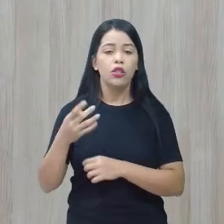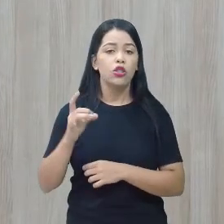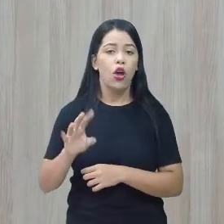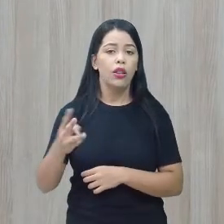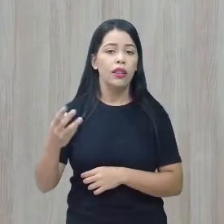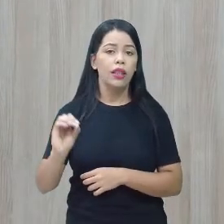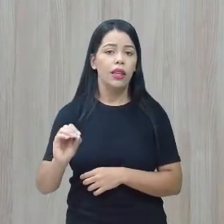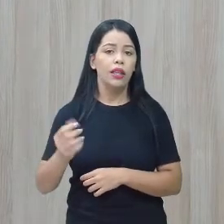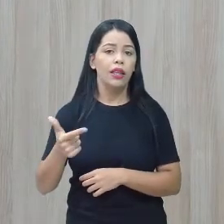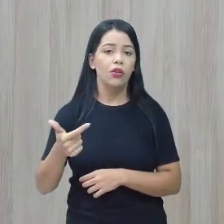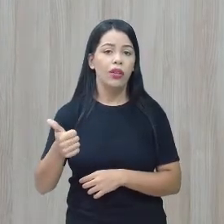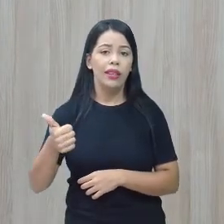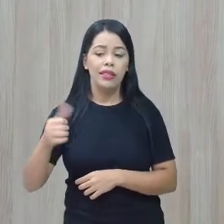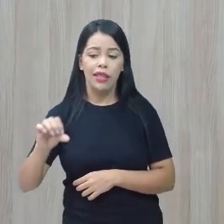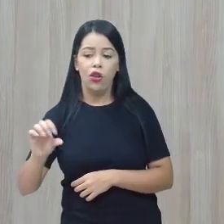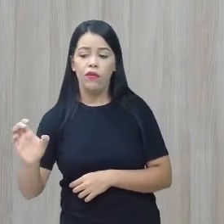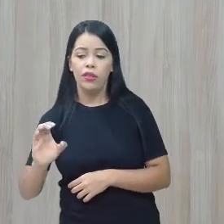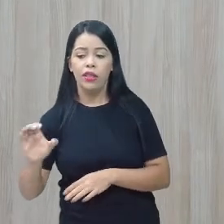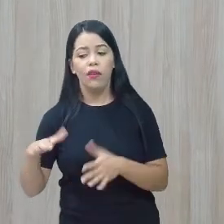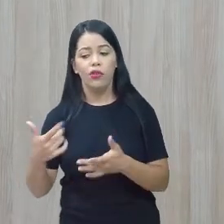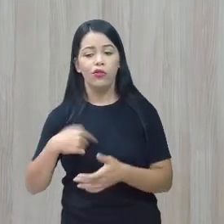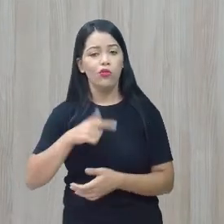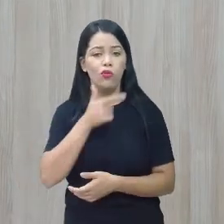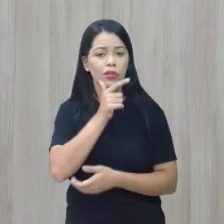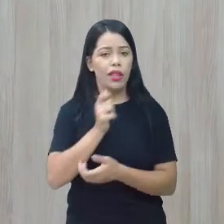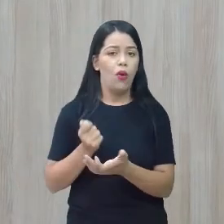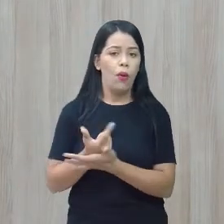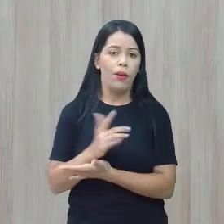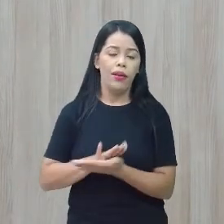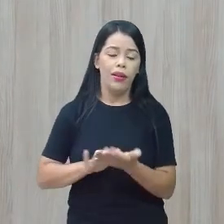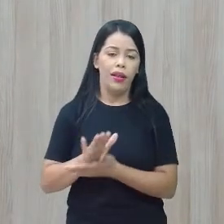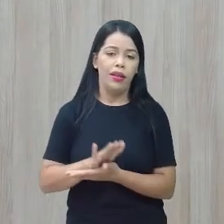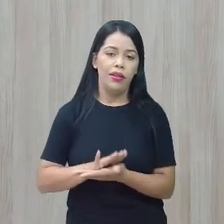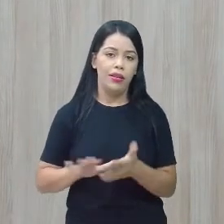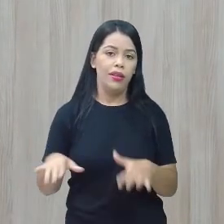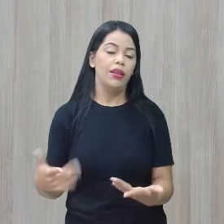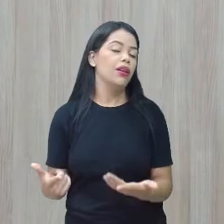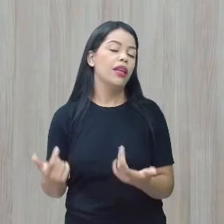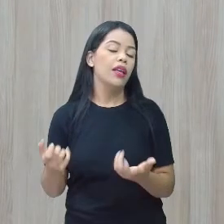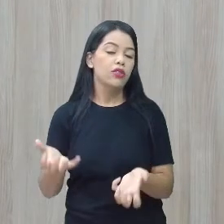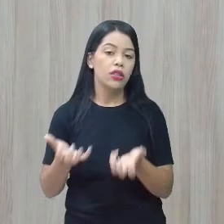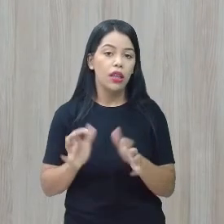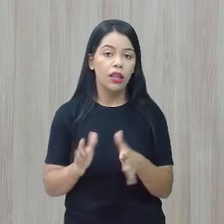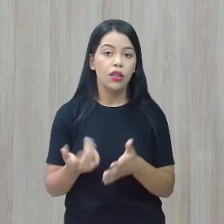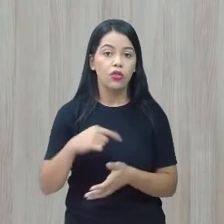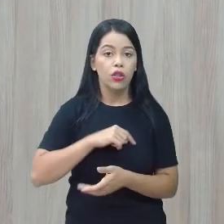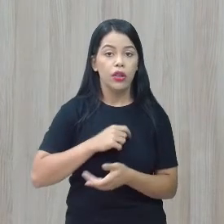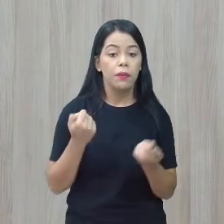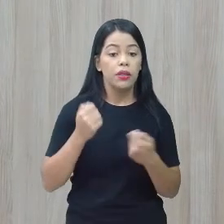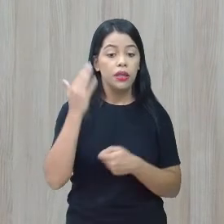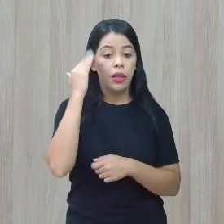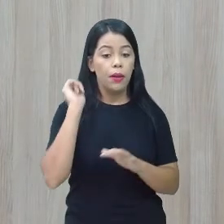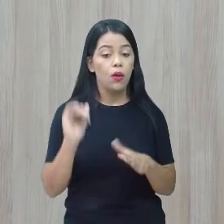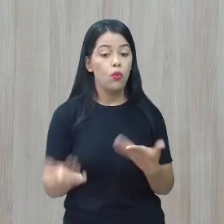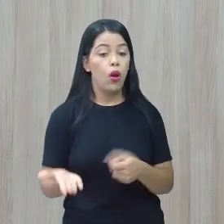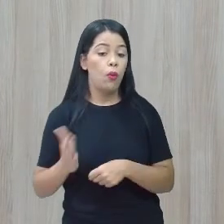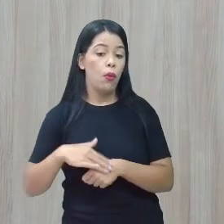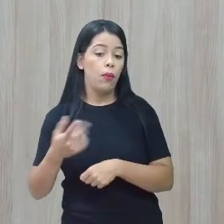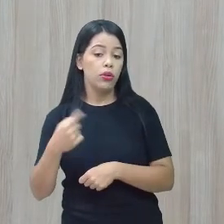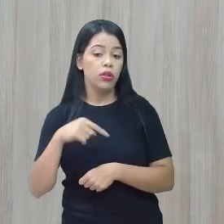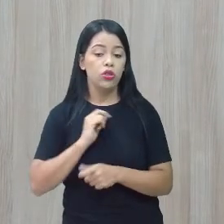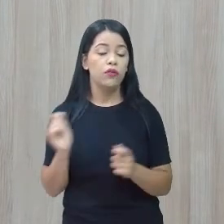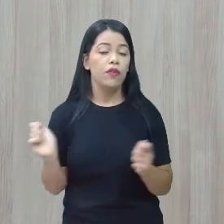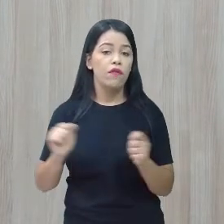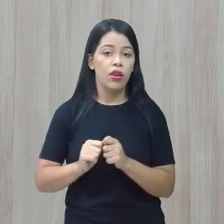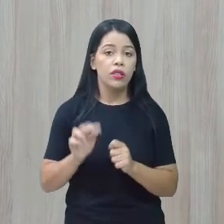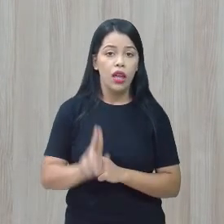Mili? Então, a gente tem que fazer essa comparação aí, em que situações a gente vai utilizar o arredondamento e se